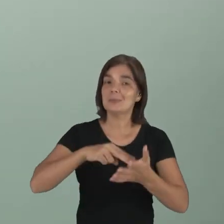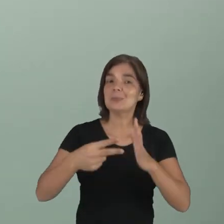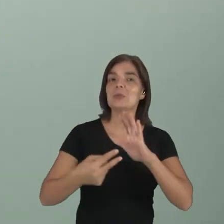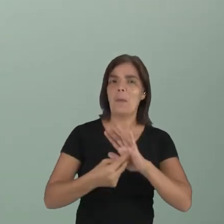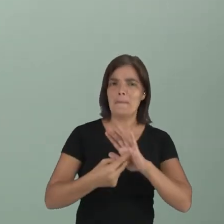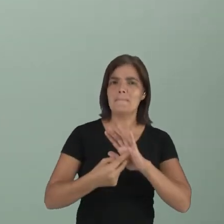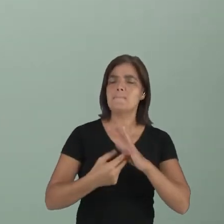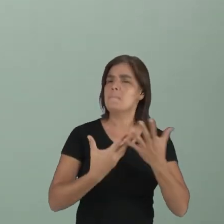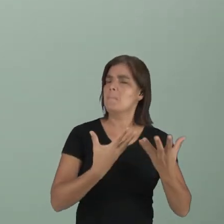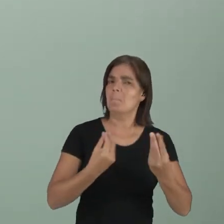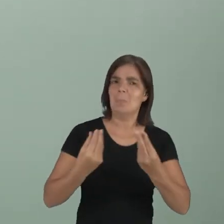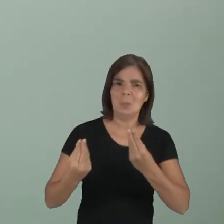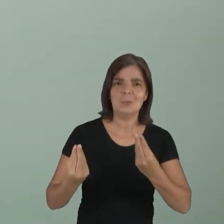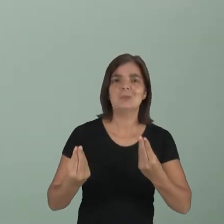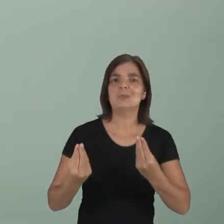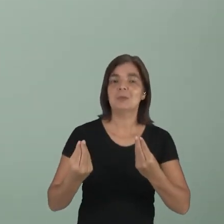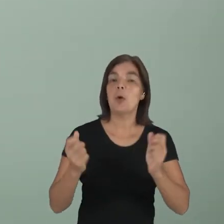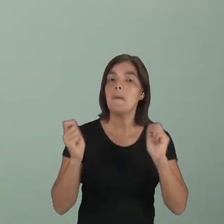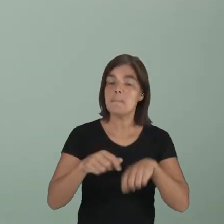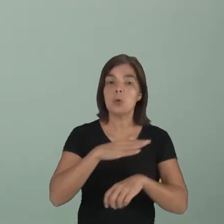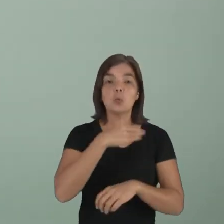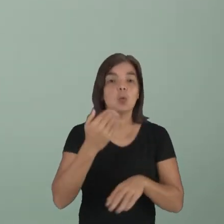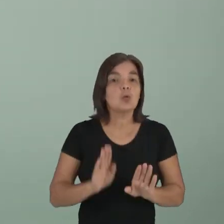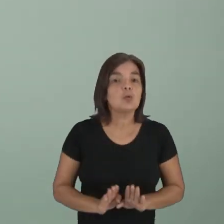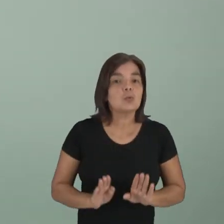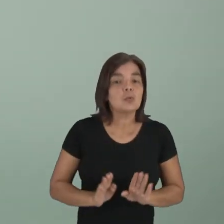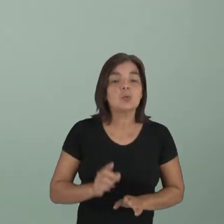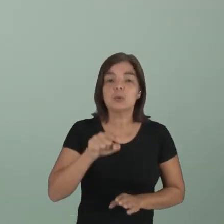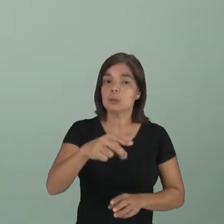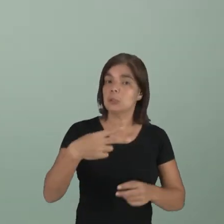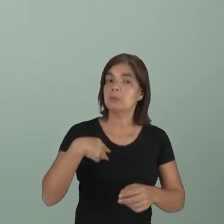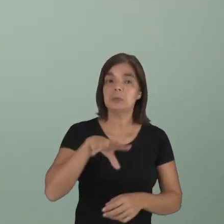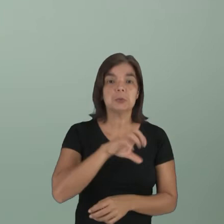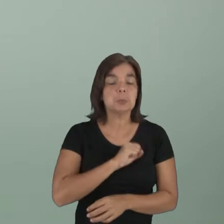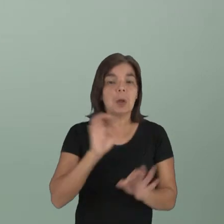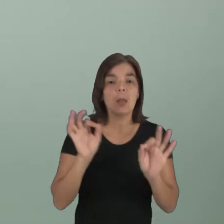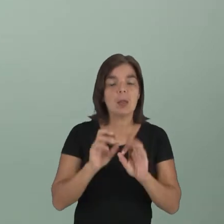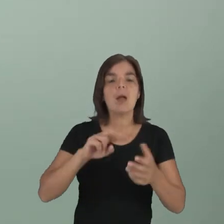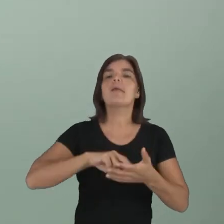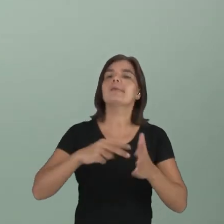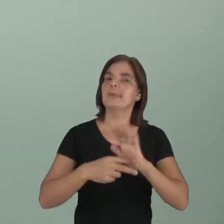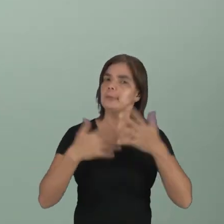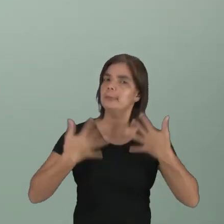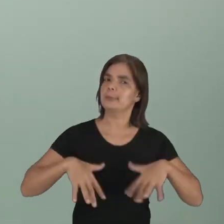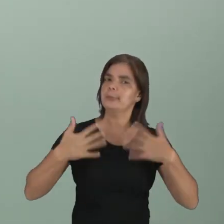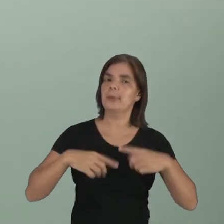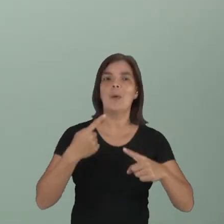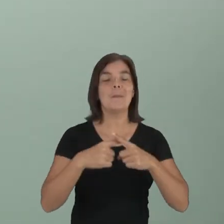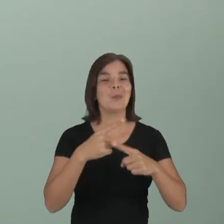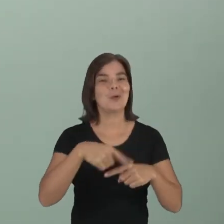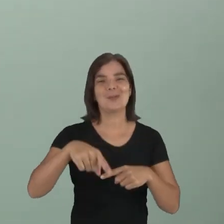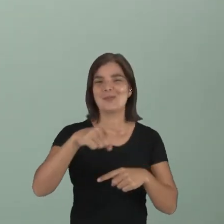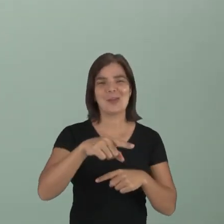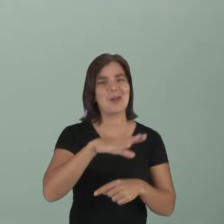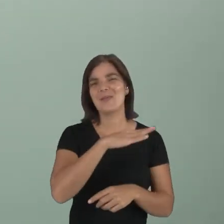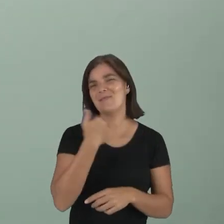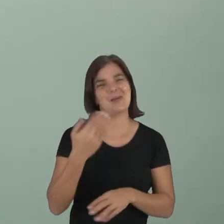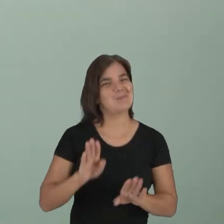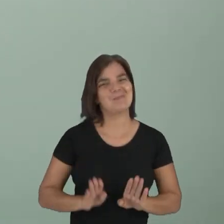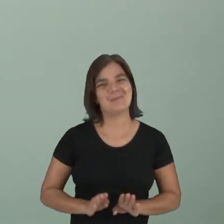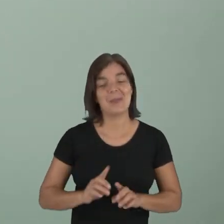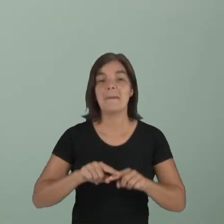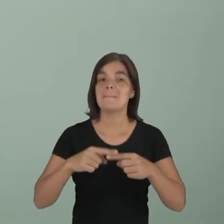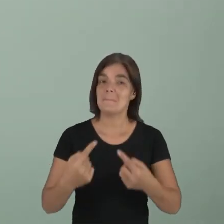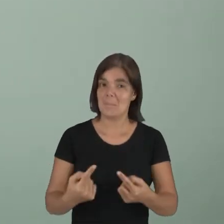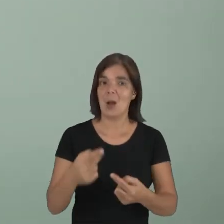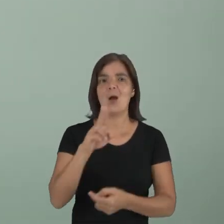significa muito para ele. Eu posso até morrer de fome se você não me amar. Então ele exagera, porque ele não vai morrer de fome,